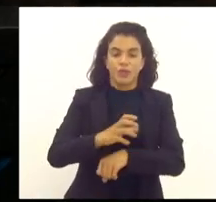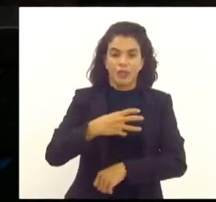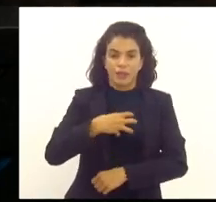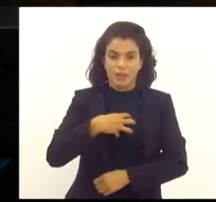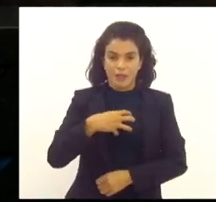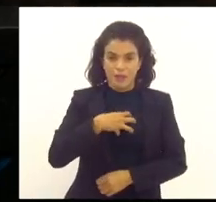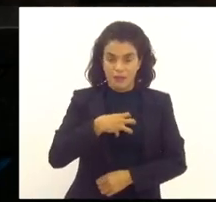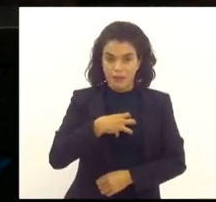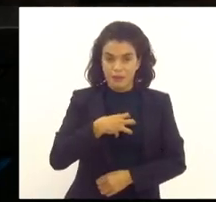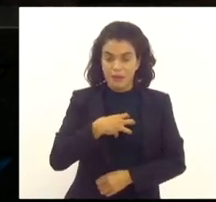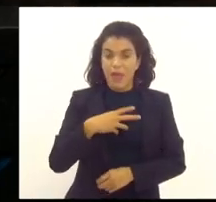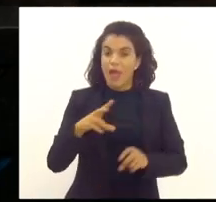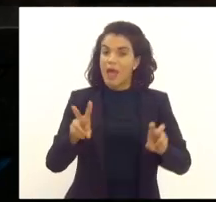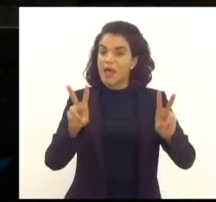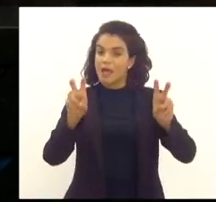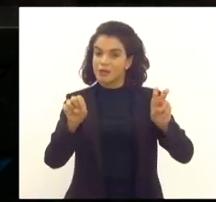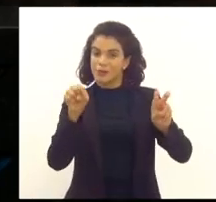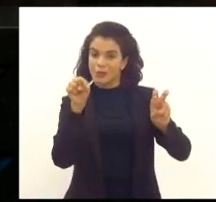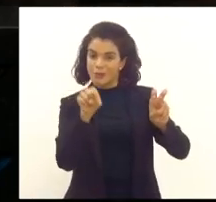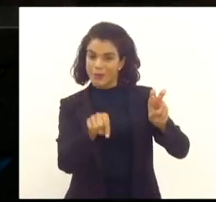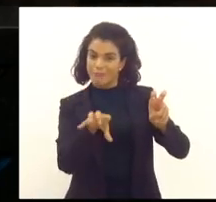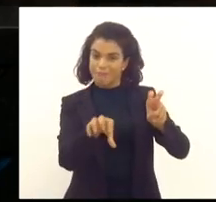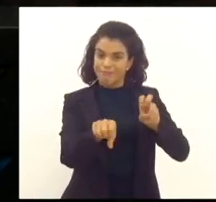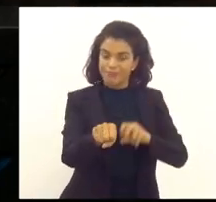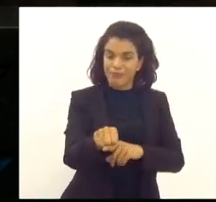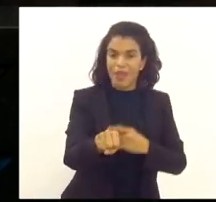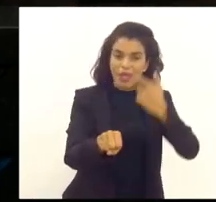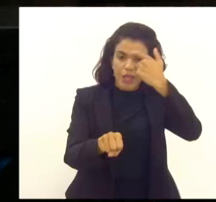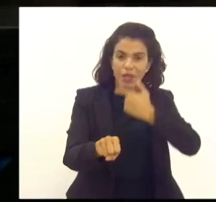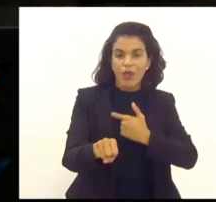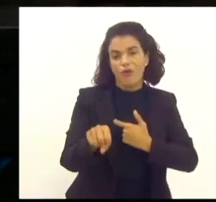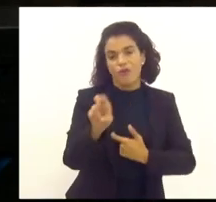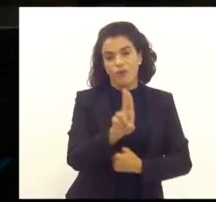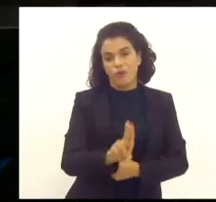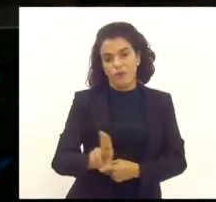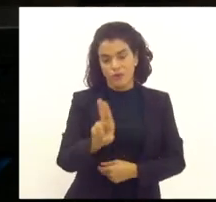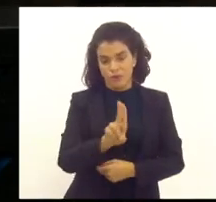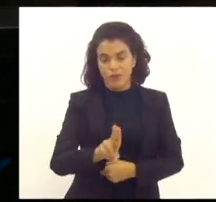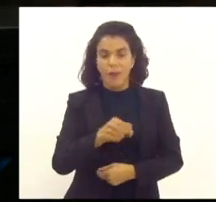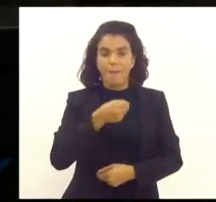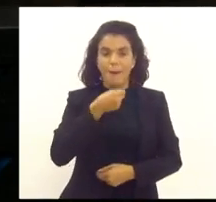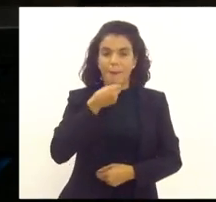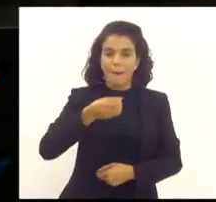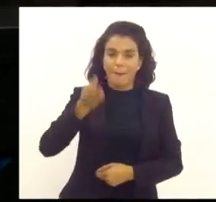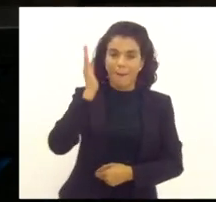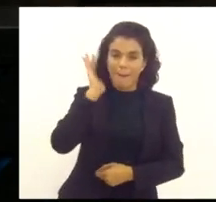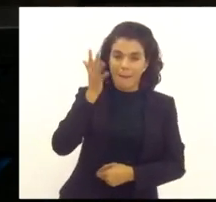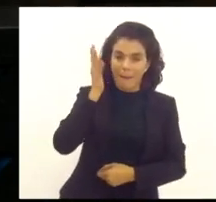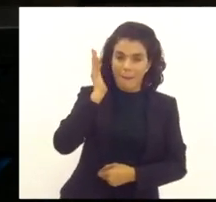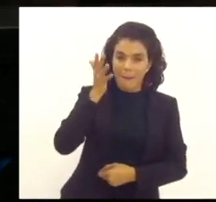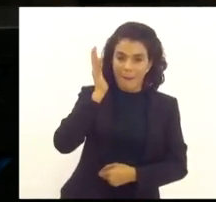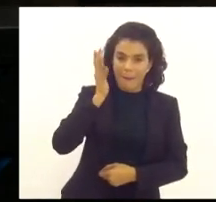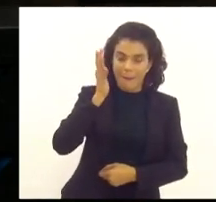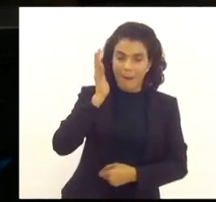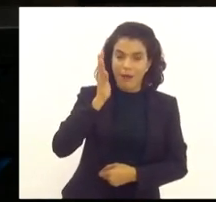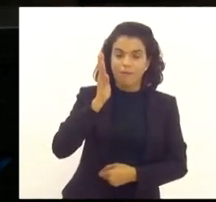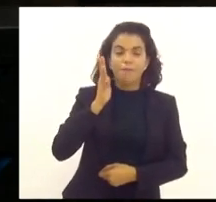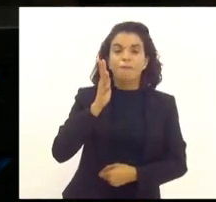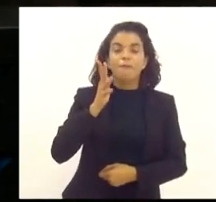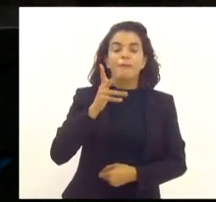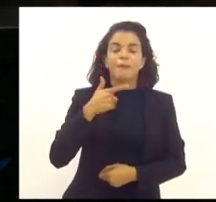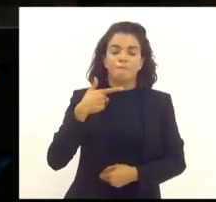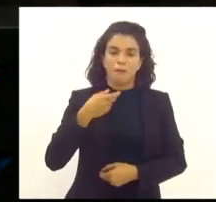e é sobre esse tema que eu vou usar aqui A Tribuna para me